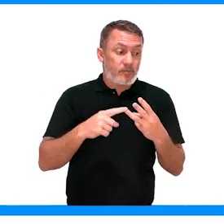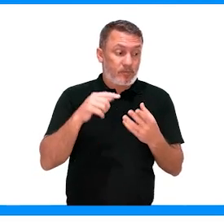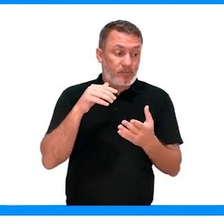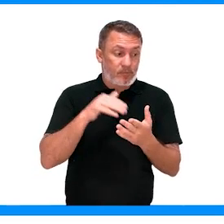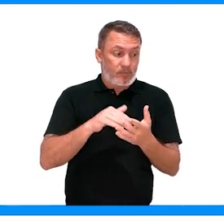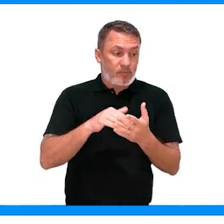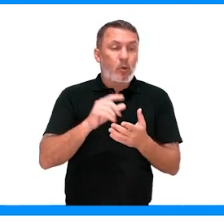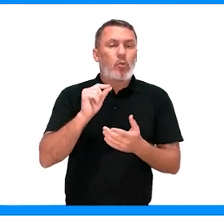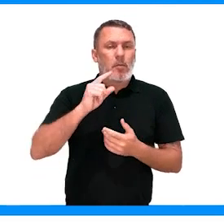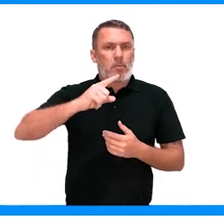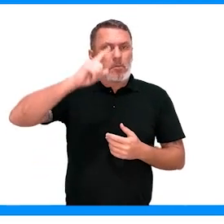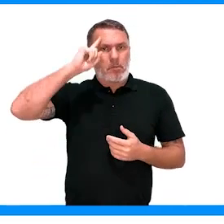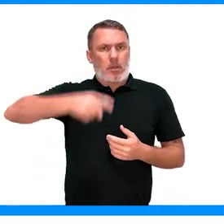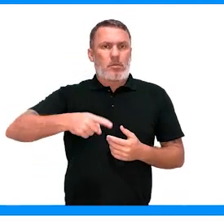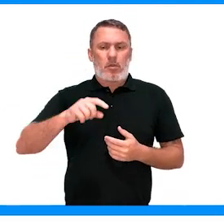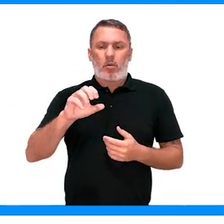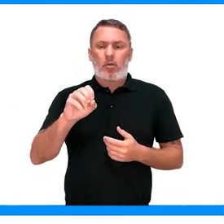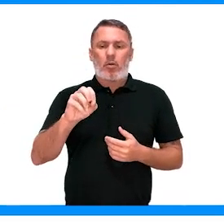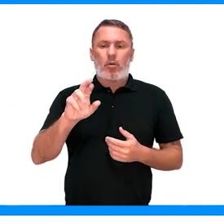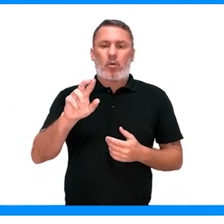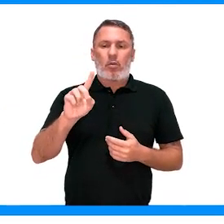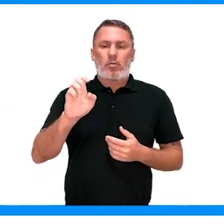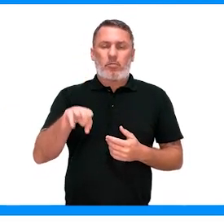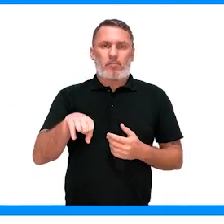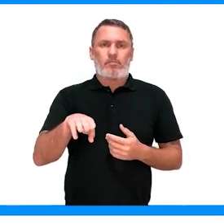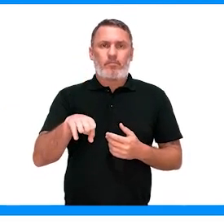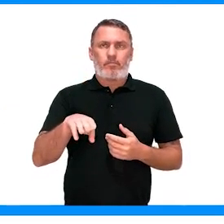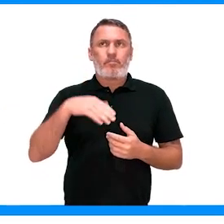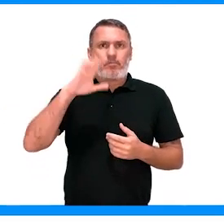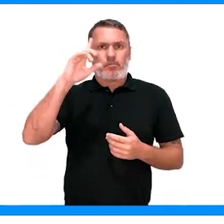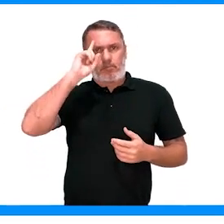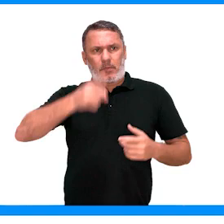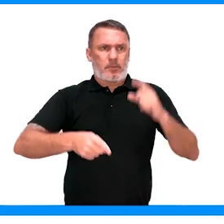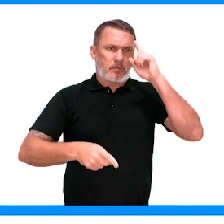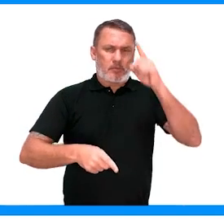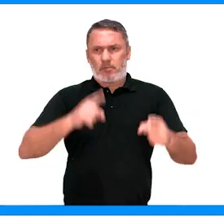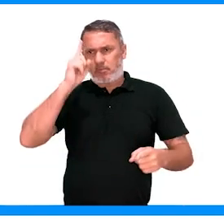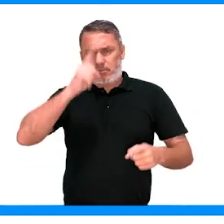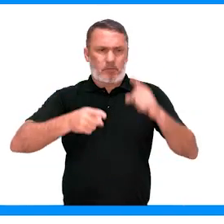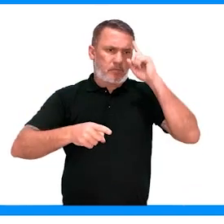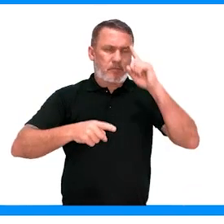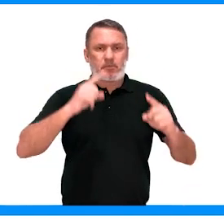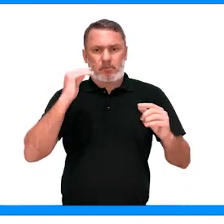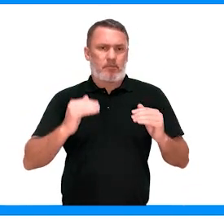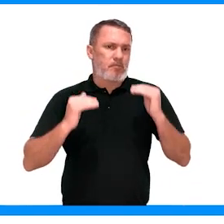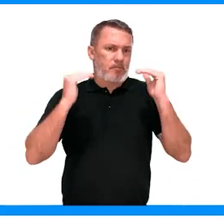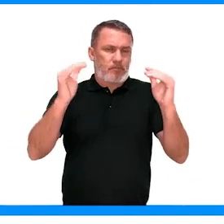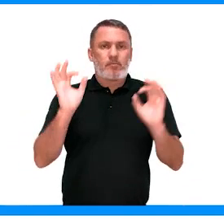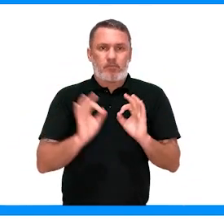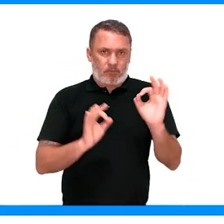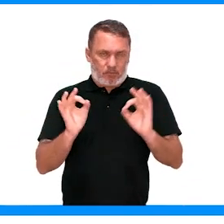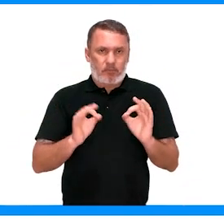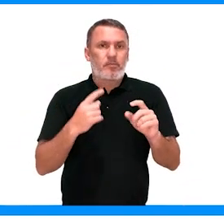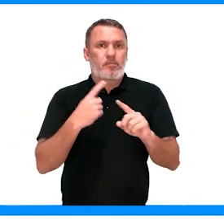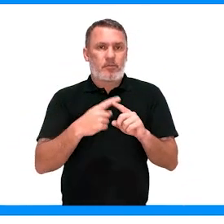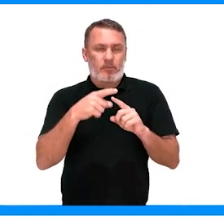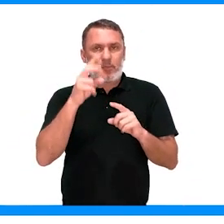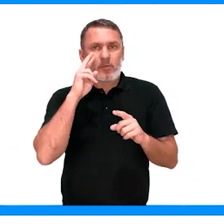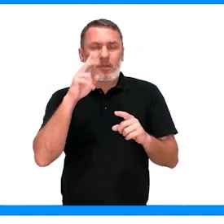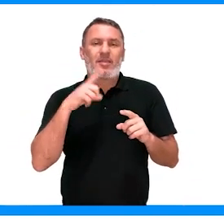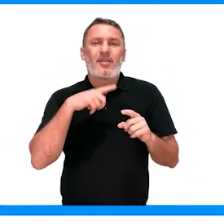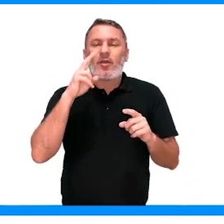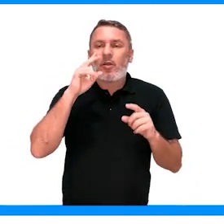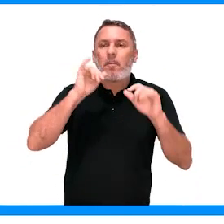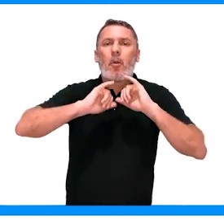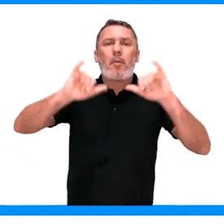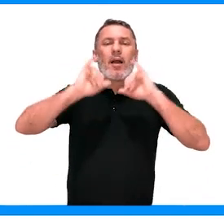é usado mais para dar ordens, né? Então a gente vê o imperativo muito em propagandas, por isso nós precisamos estudá-lo, porque nós